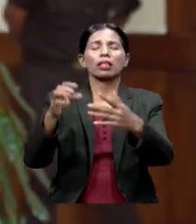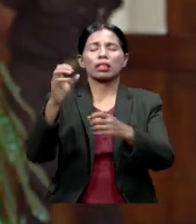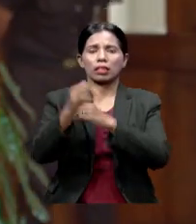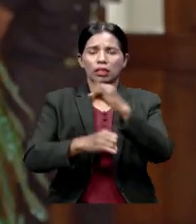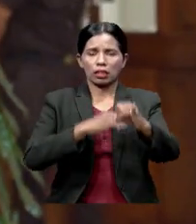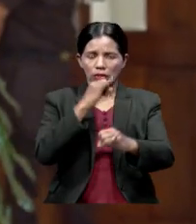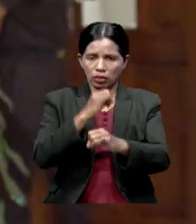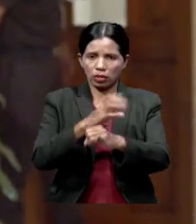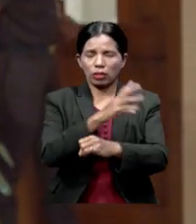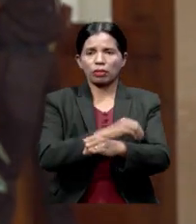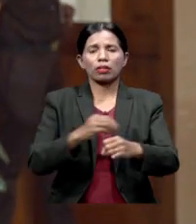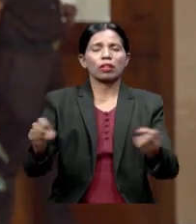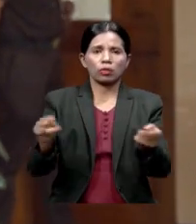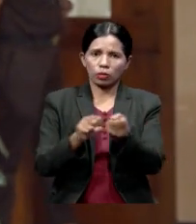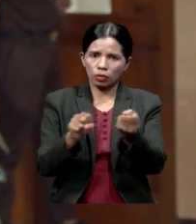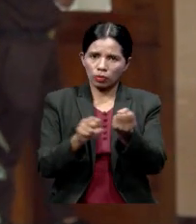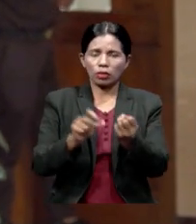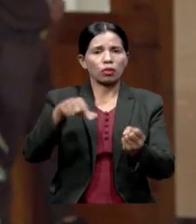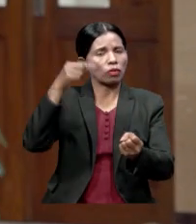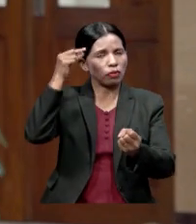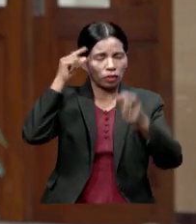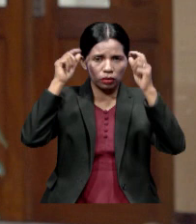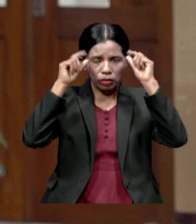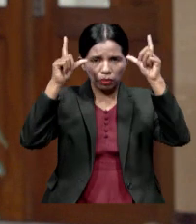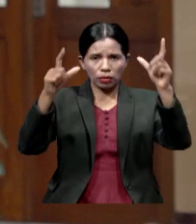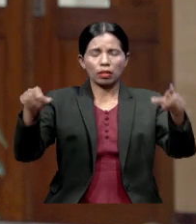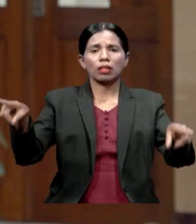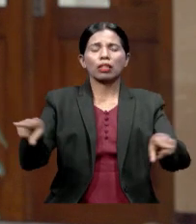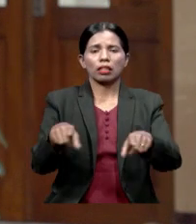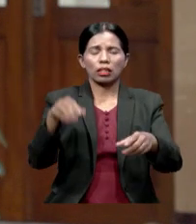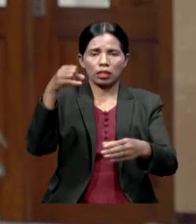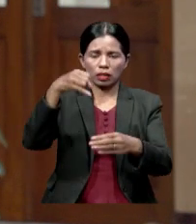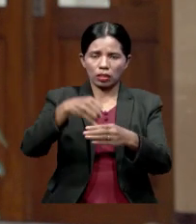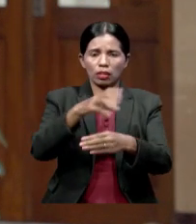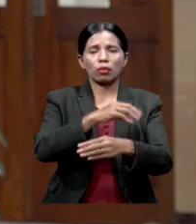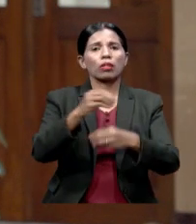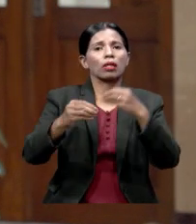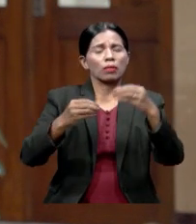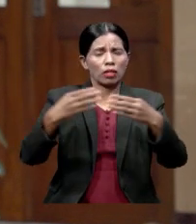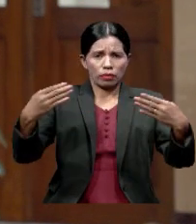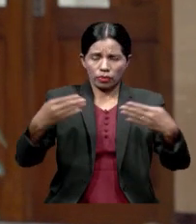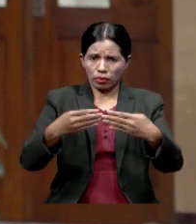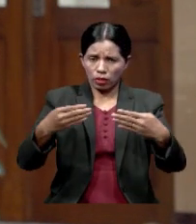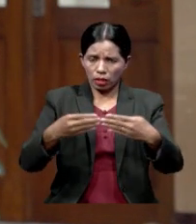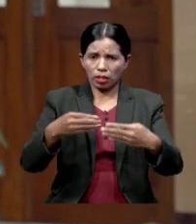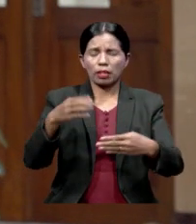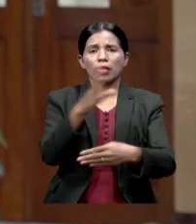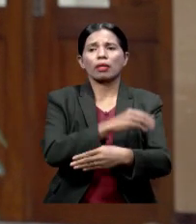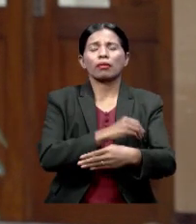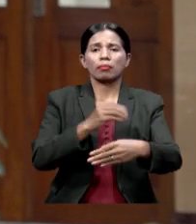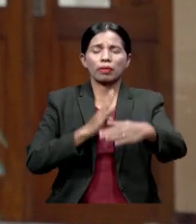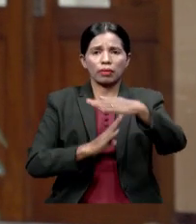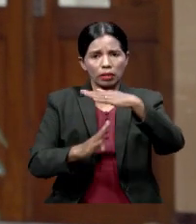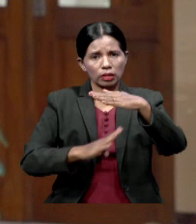internacional migração atu suporta governo Timor Leste inclui aspectos gestão fronteira migração problema